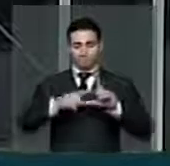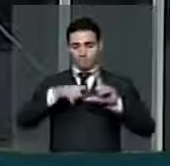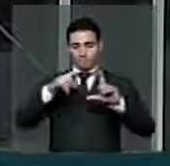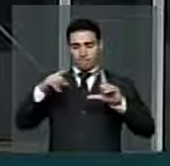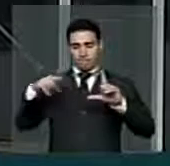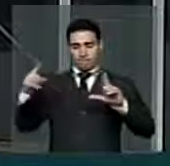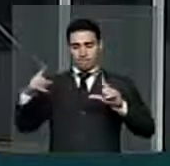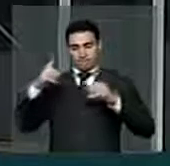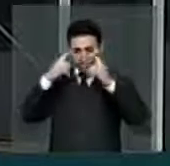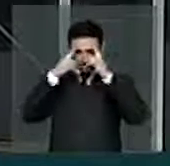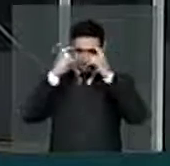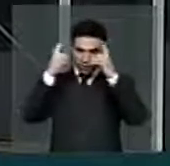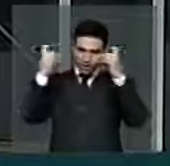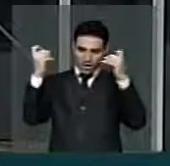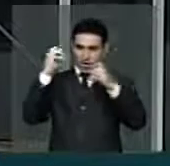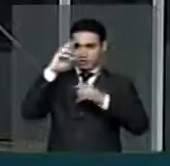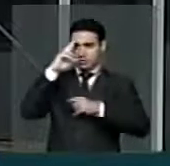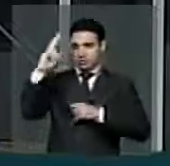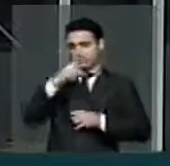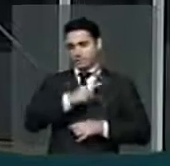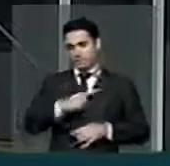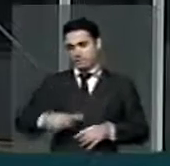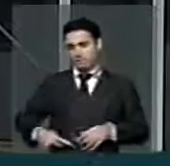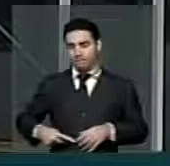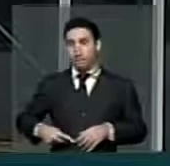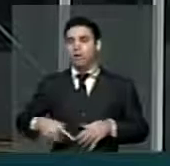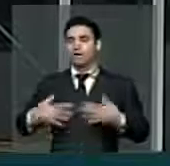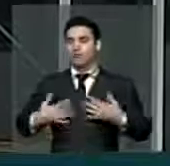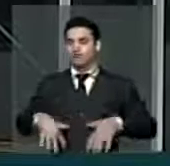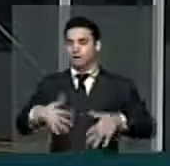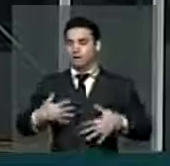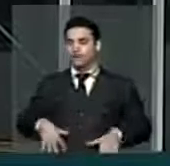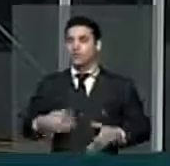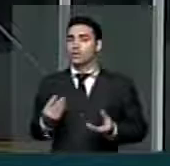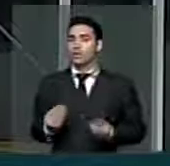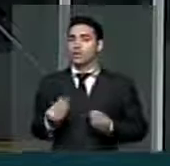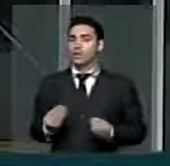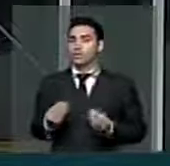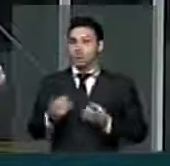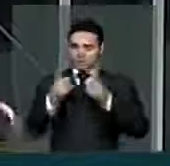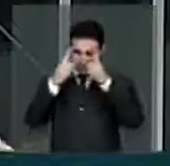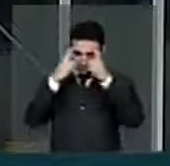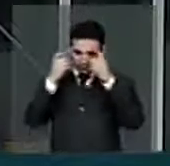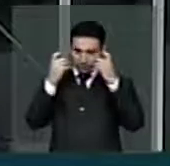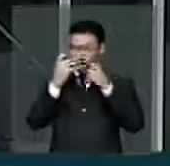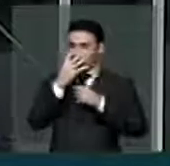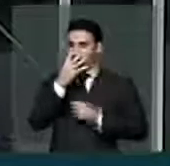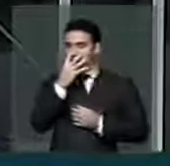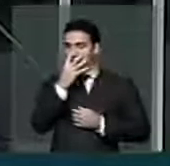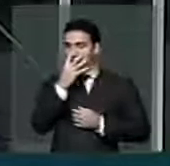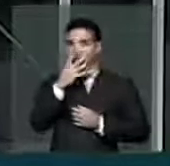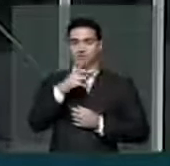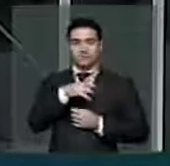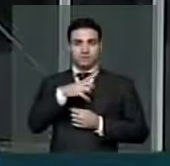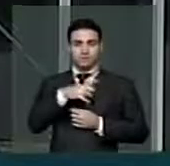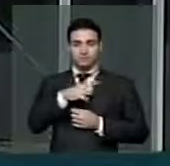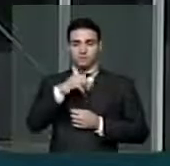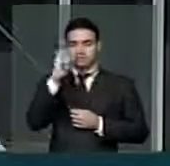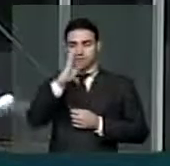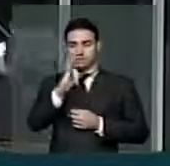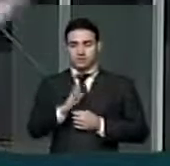violência, senhor presidente, são números que impressionam. Os dados da violência no